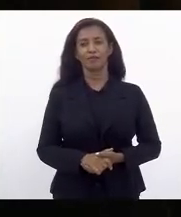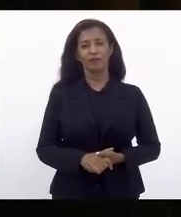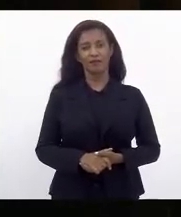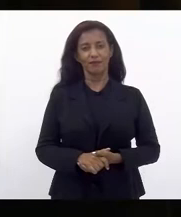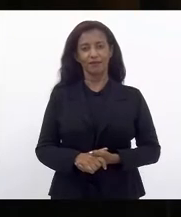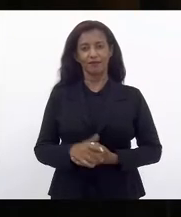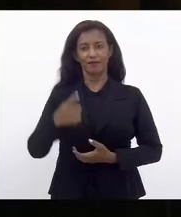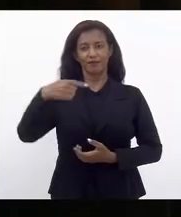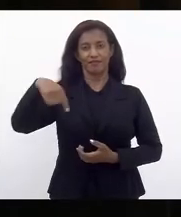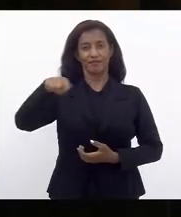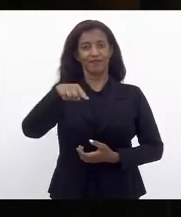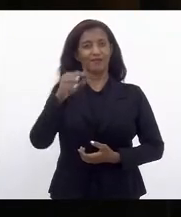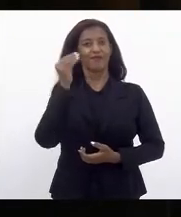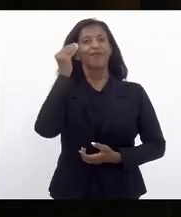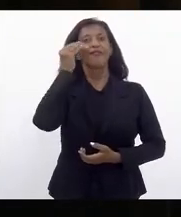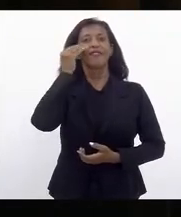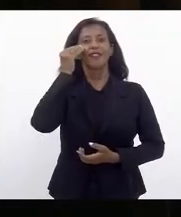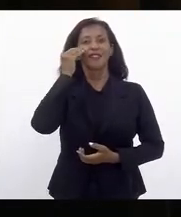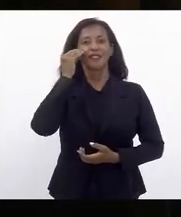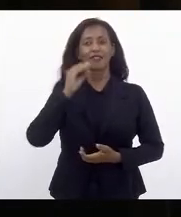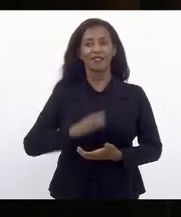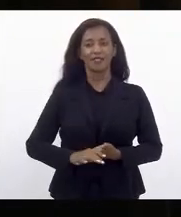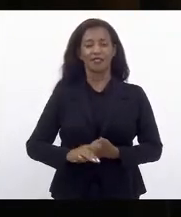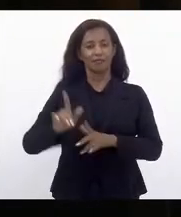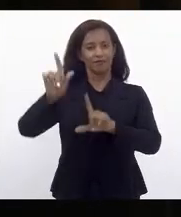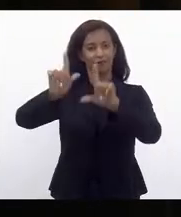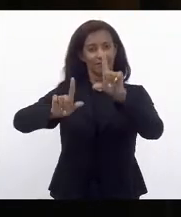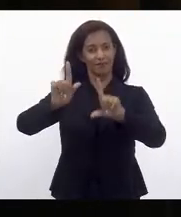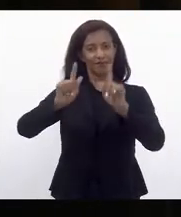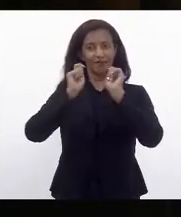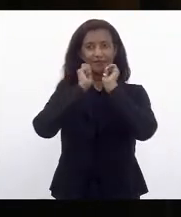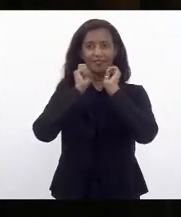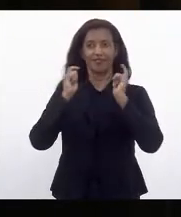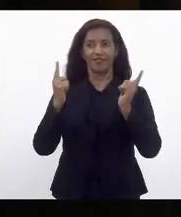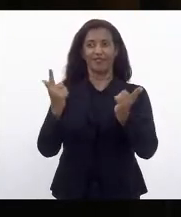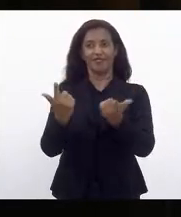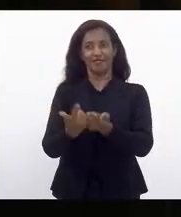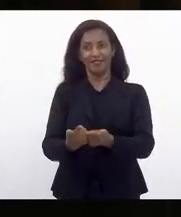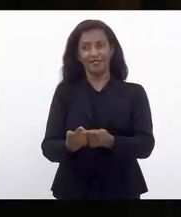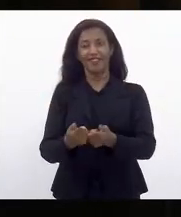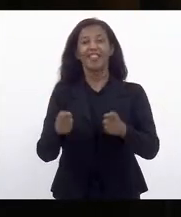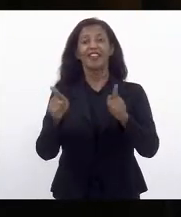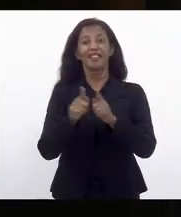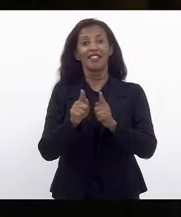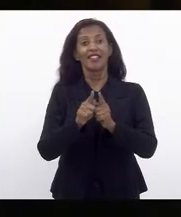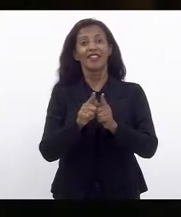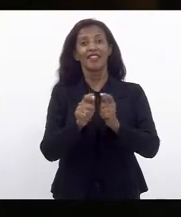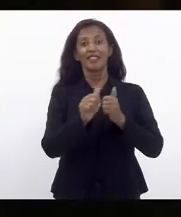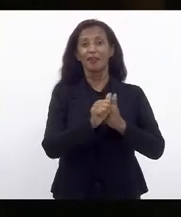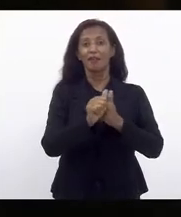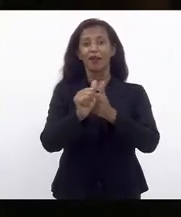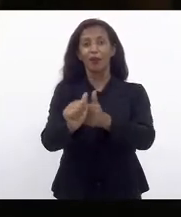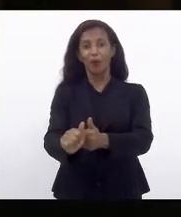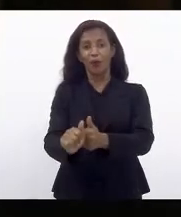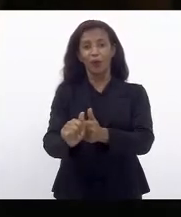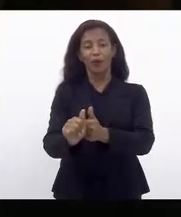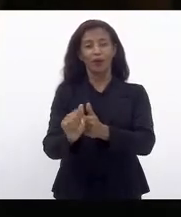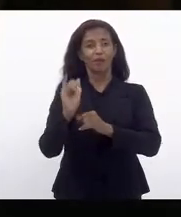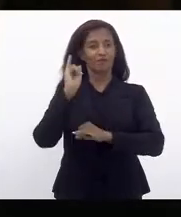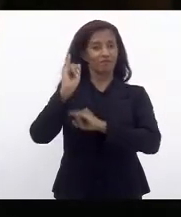aqueles que nos assistem pela TV Alege e aqueles que nos acompanham pelas redes sociais.